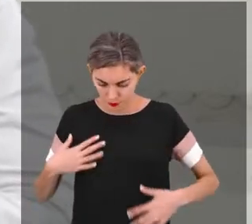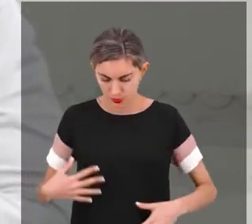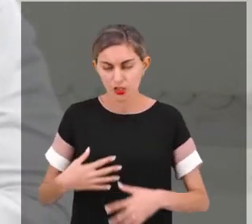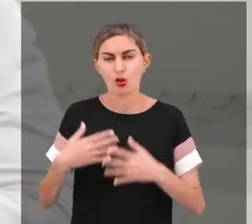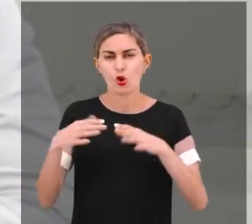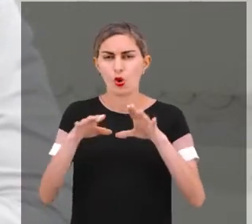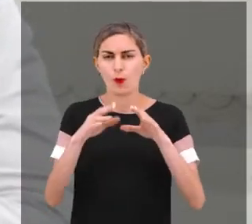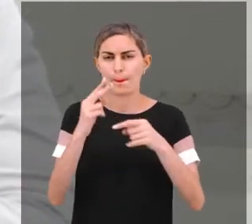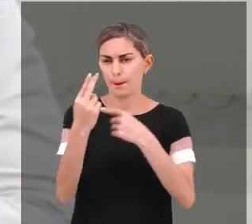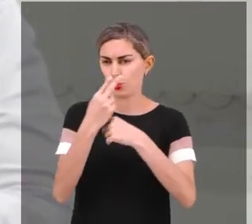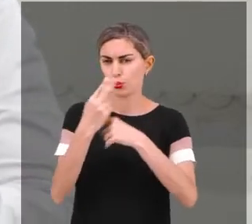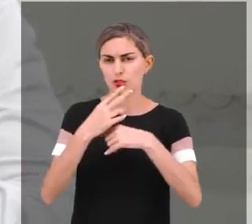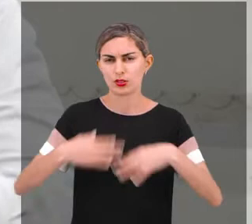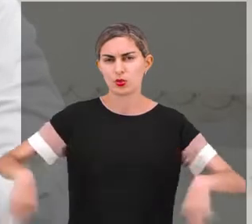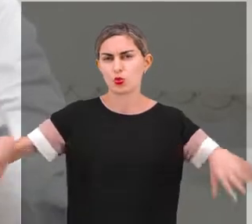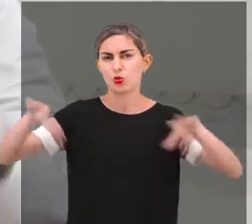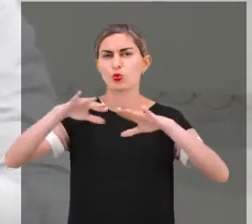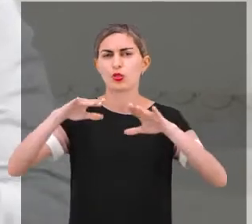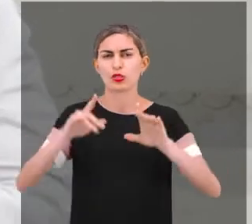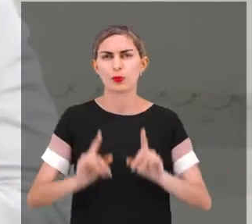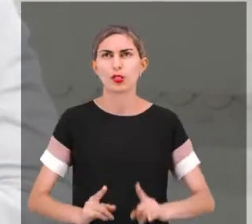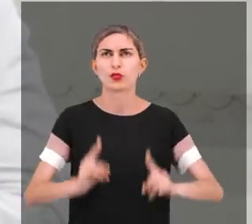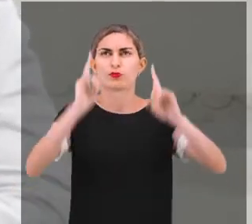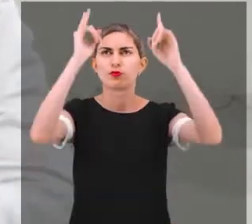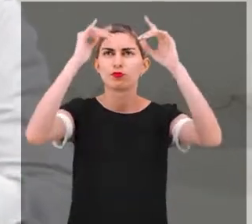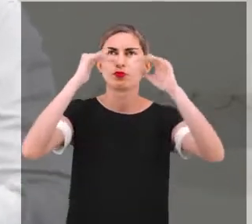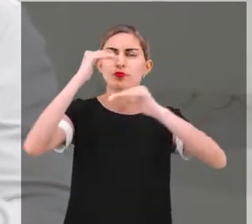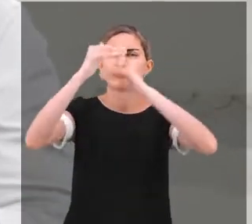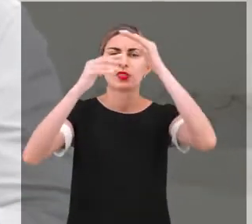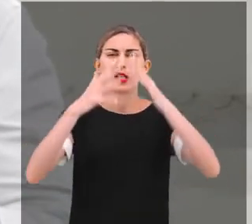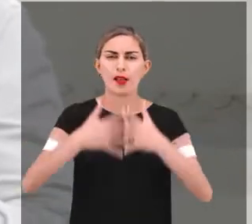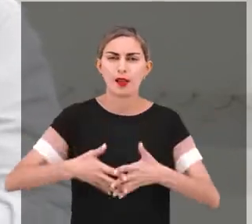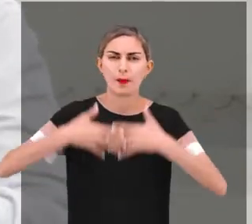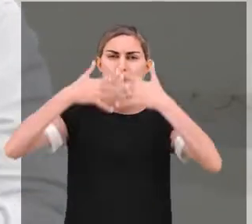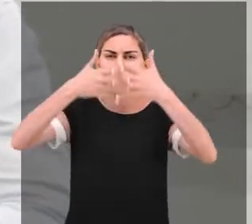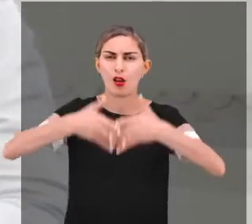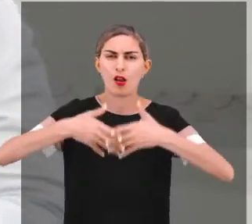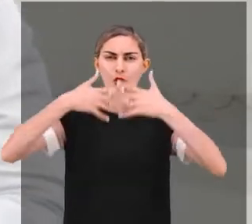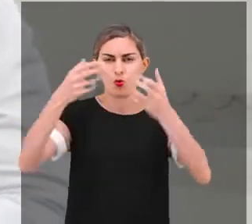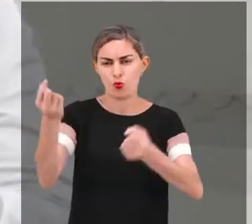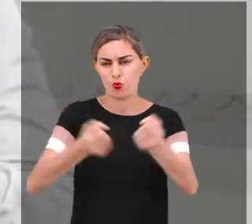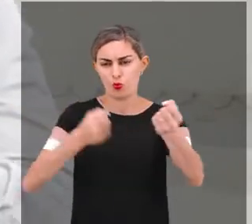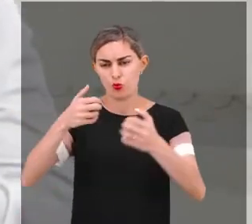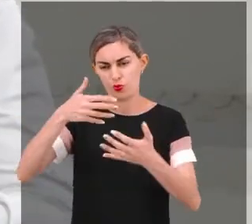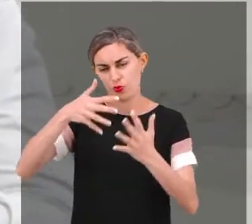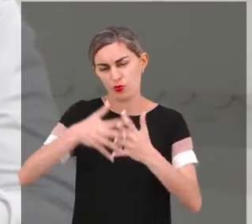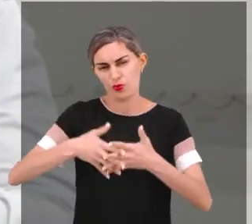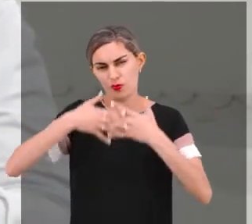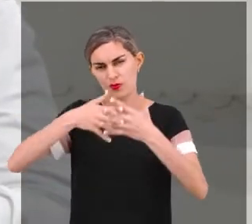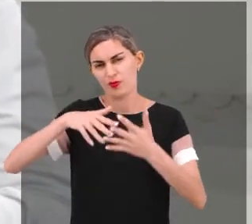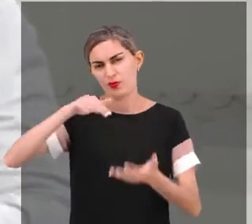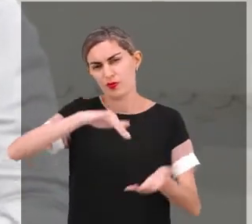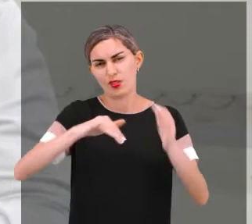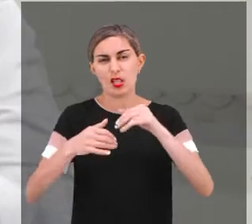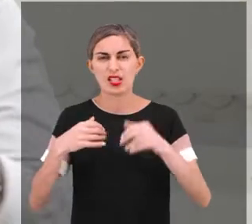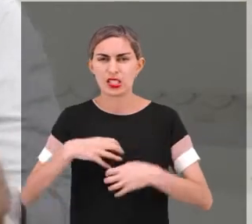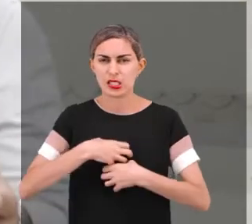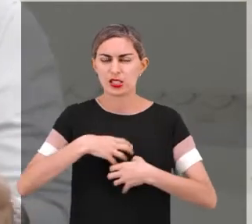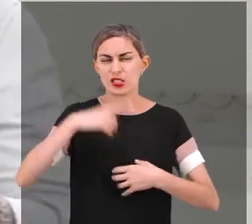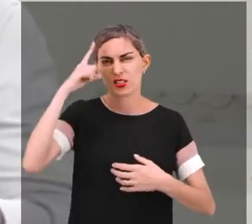de proteção coletiva, como eram as plataformas de acesso aos caminhões, porque antes os trabalhadores eles